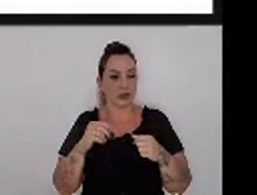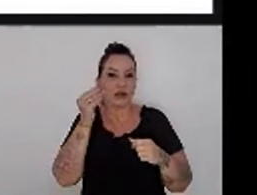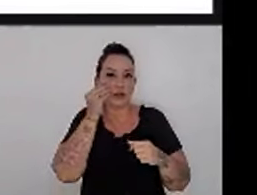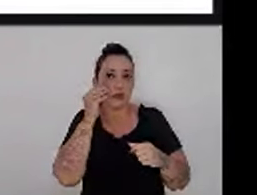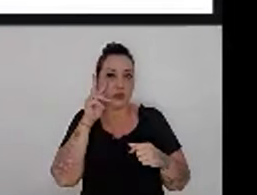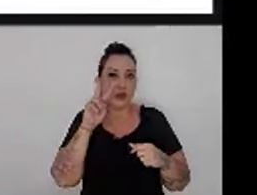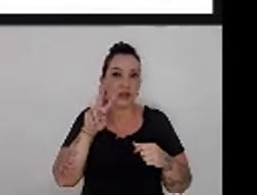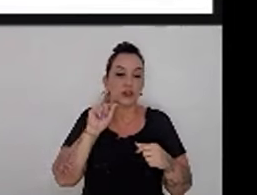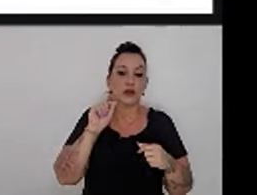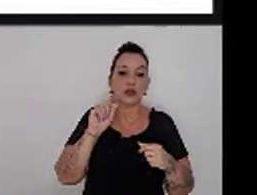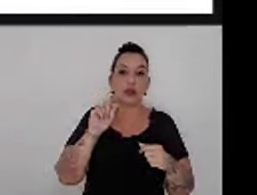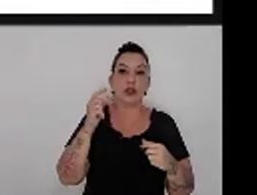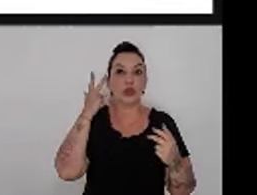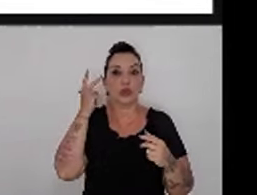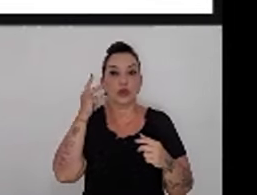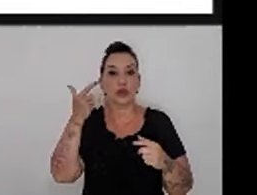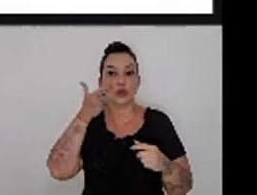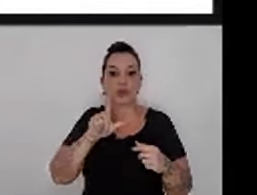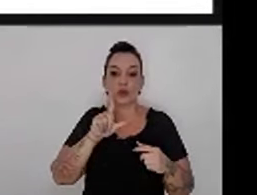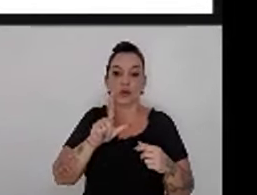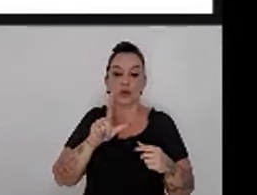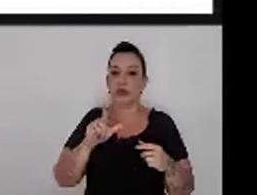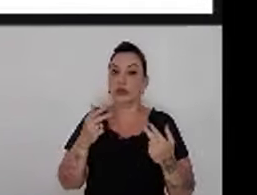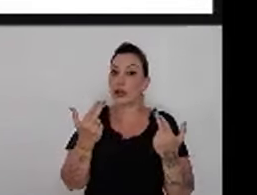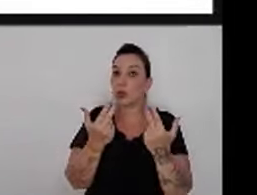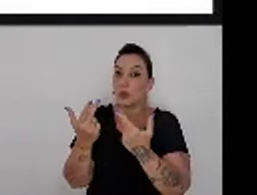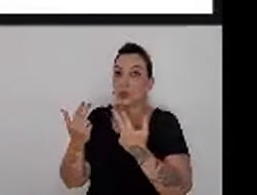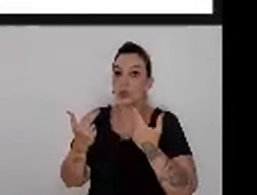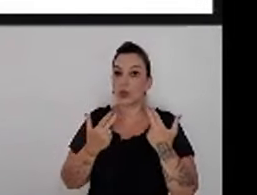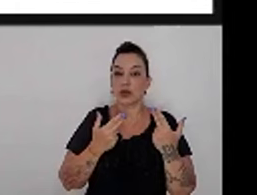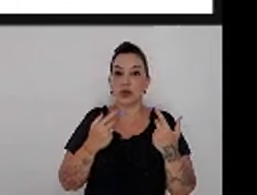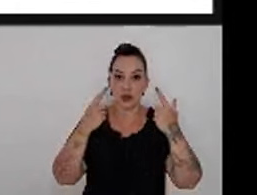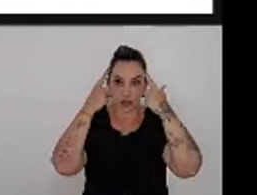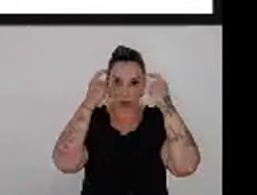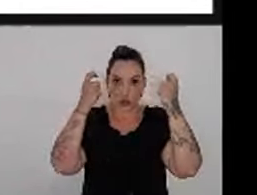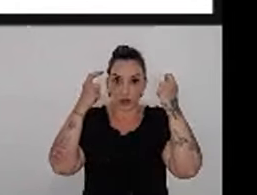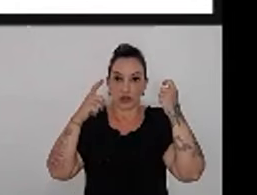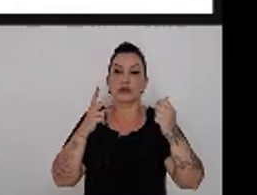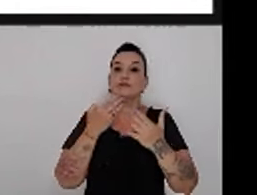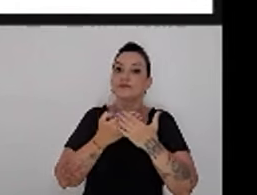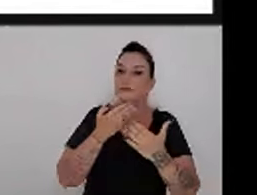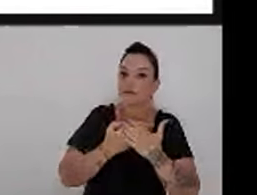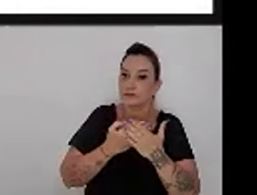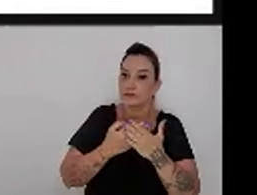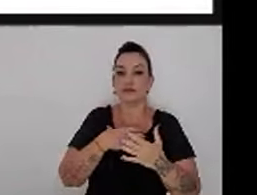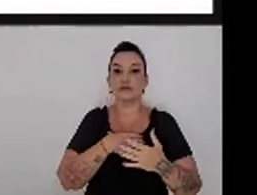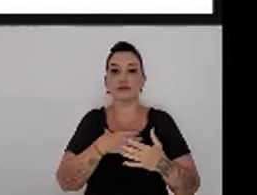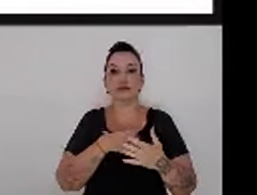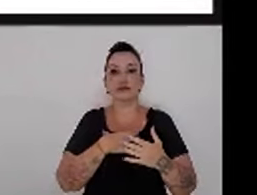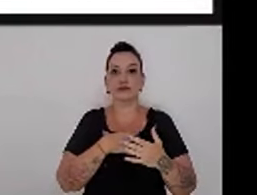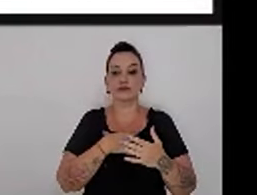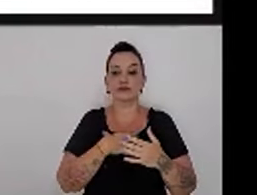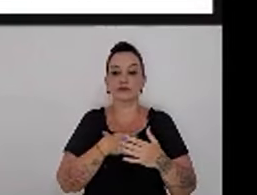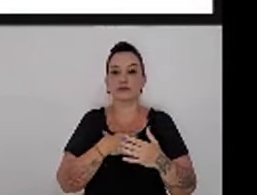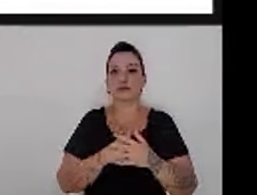tentar ver, o que há de comum ou que está articulado de modo semelhante entre violências que estão sendo estudadas de forma